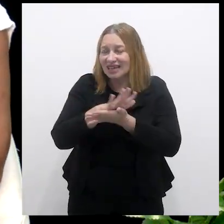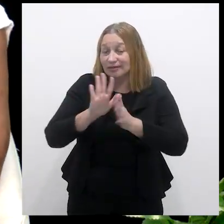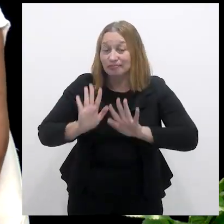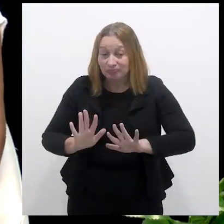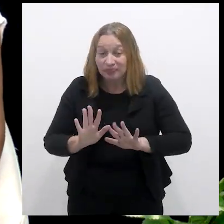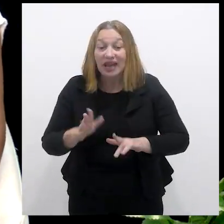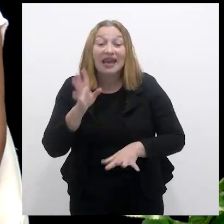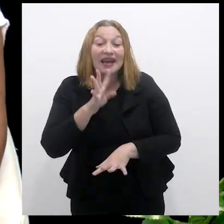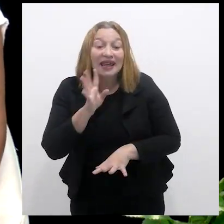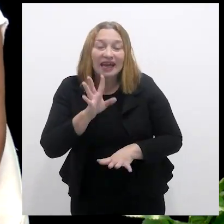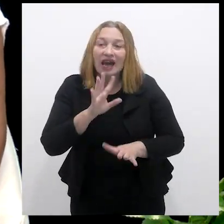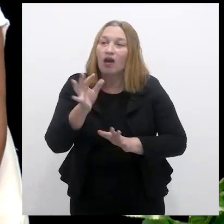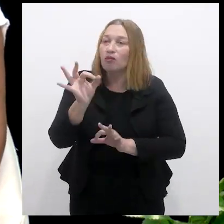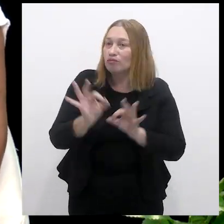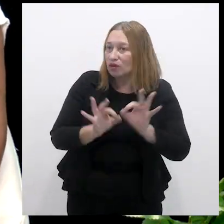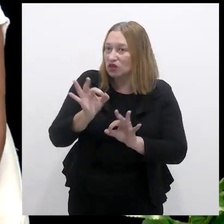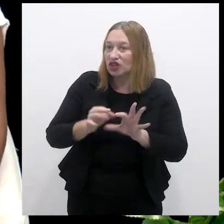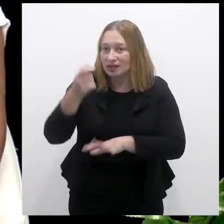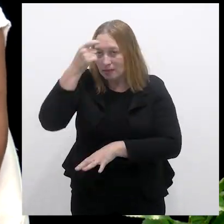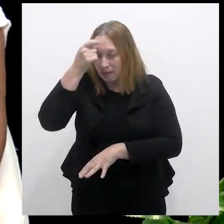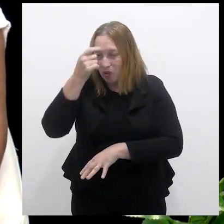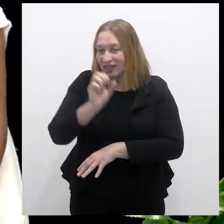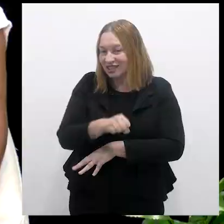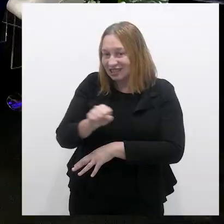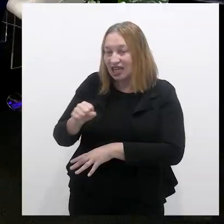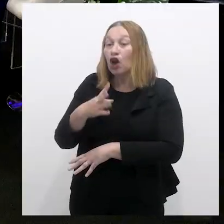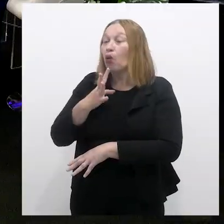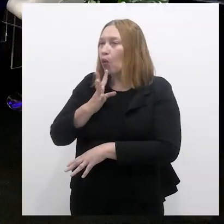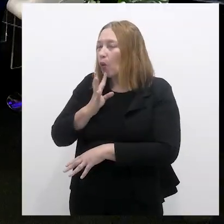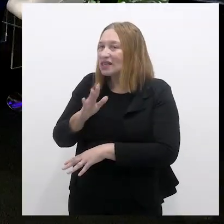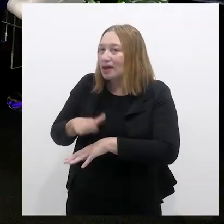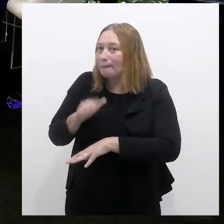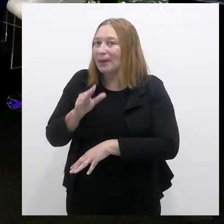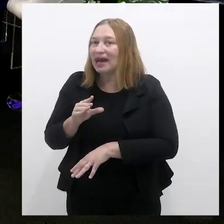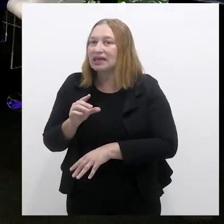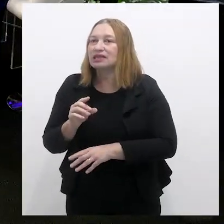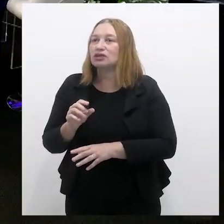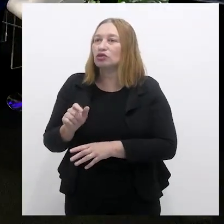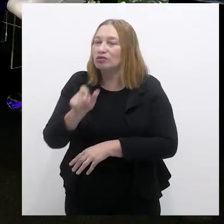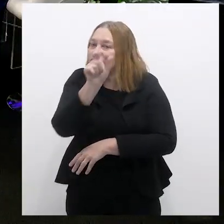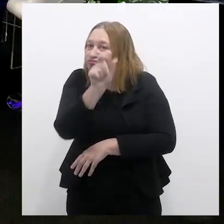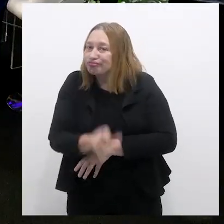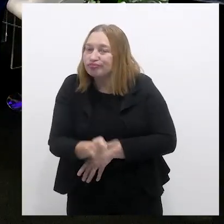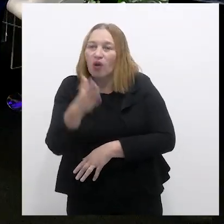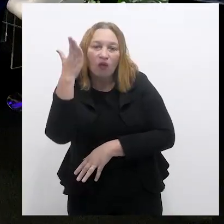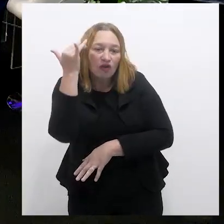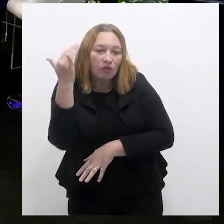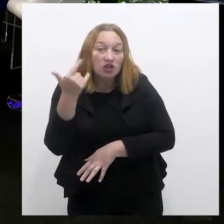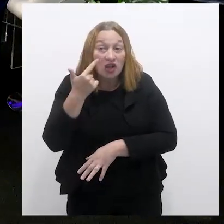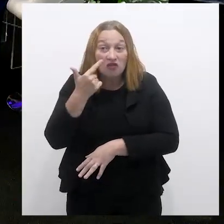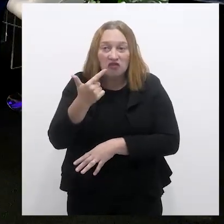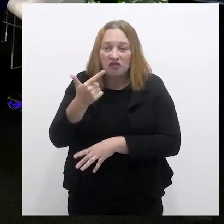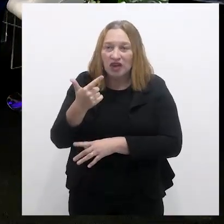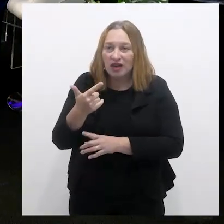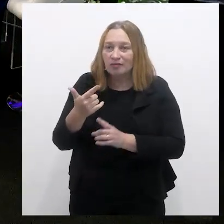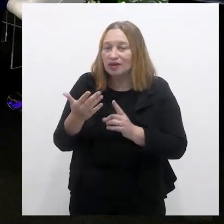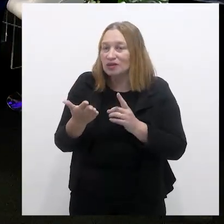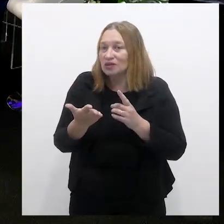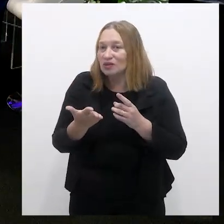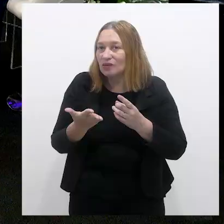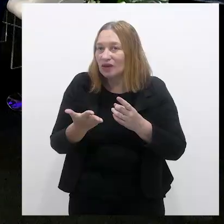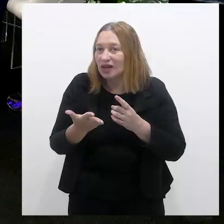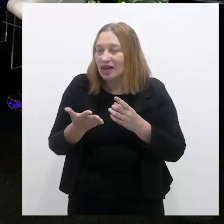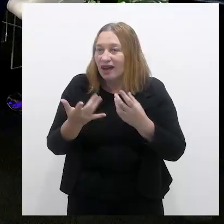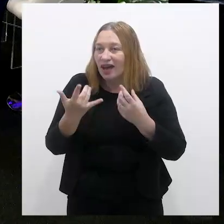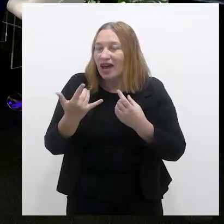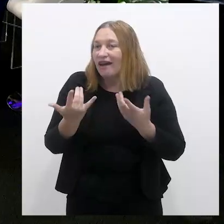né? Isso é muito legal, porque acaba sendo um projeto de memória, né? Não, e quando ela conhece um pouco mais sobre aquela figura e vê aquela figura carismática